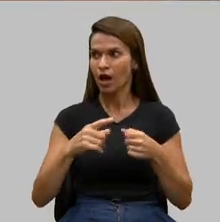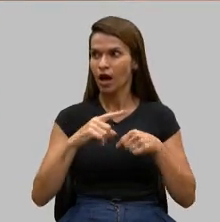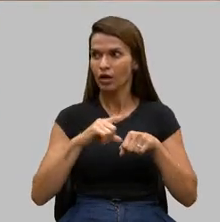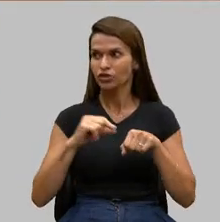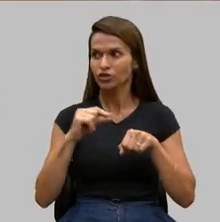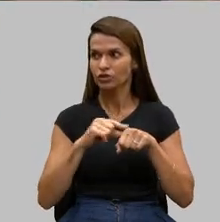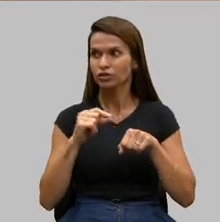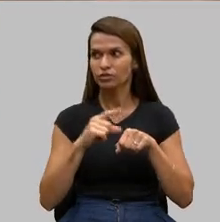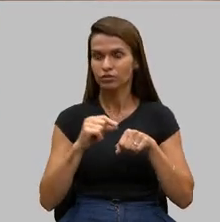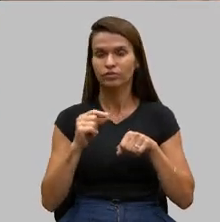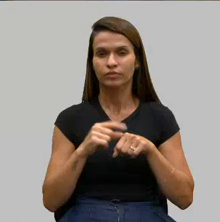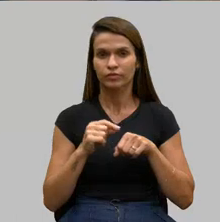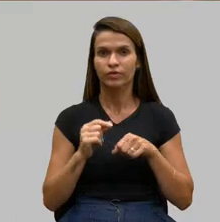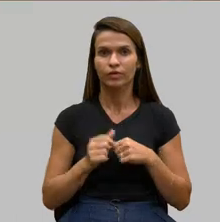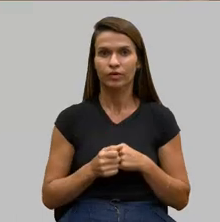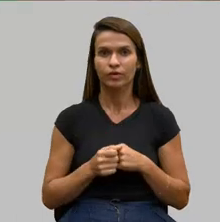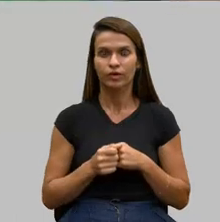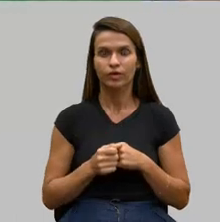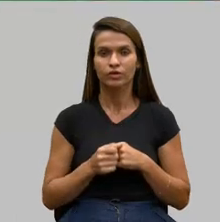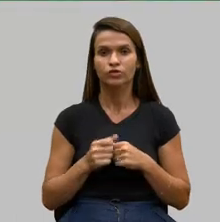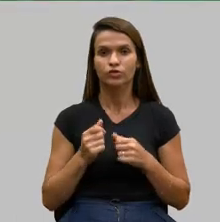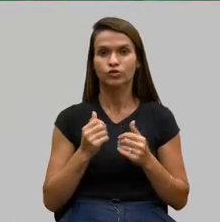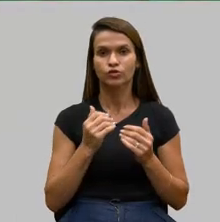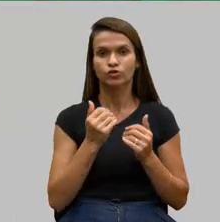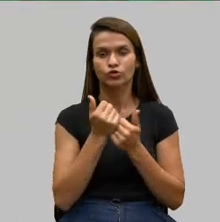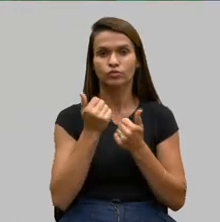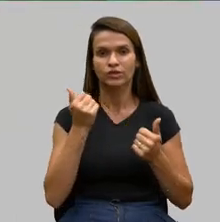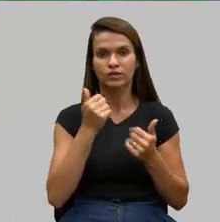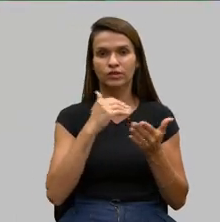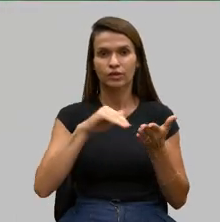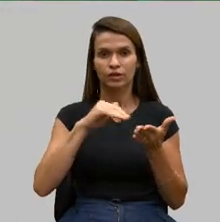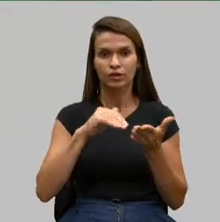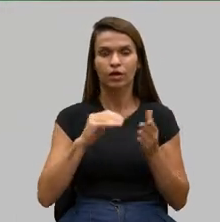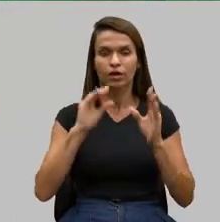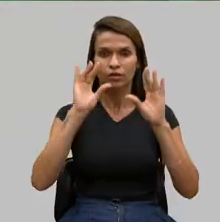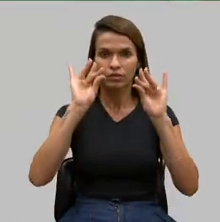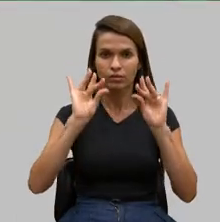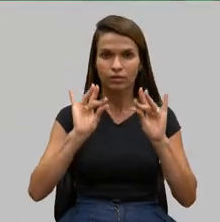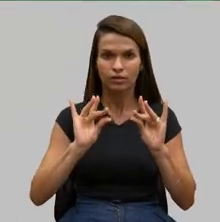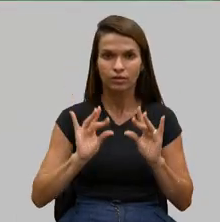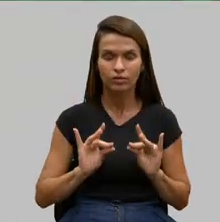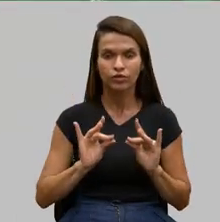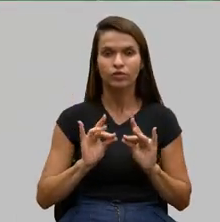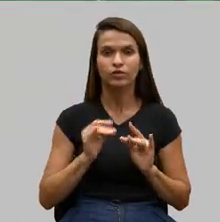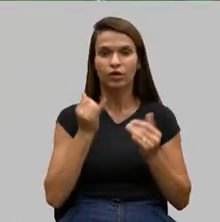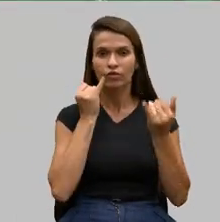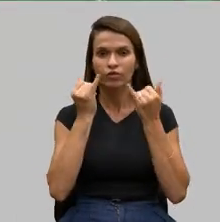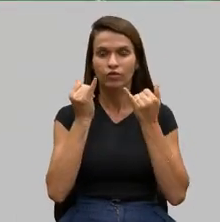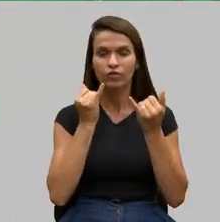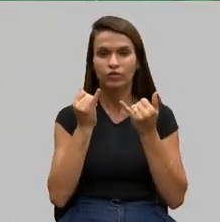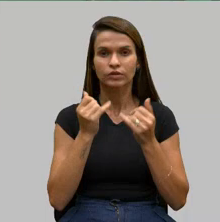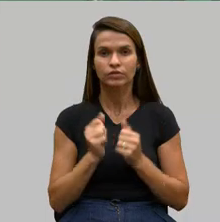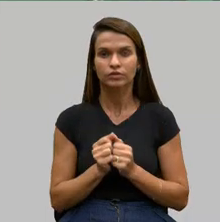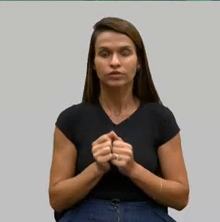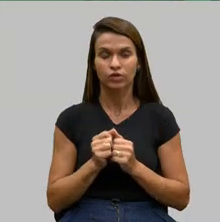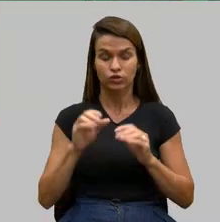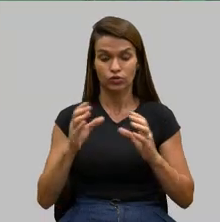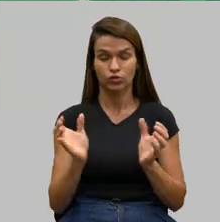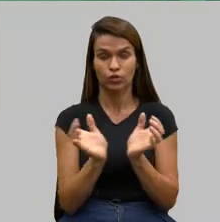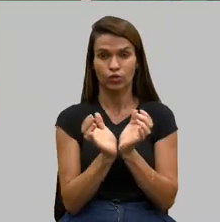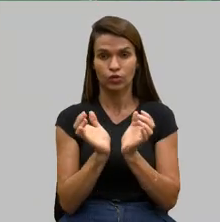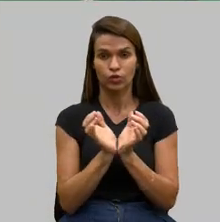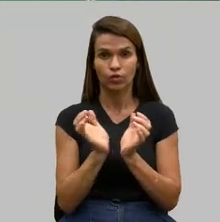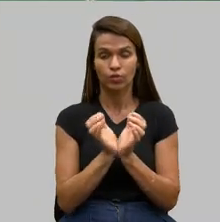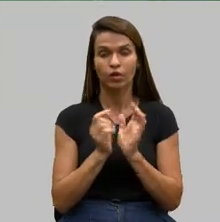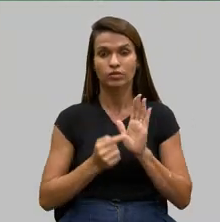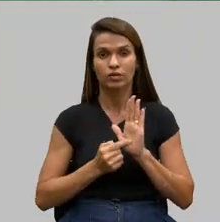2705/21 seja solicitado secretário de estado de governo detalhamento das informações relativas aos temas enfatizados por essa comissão a ser